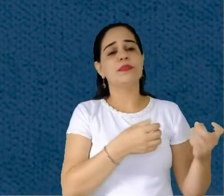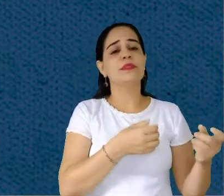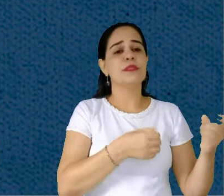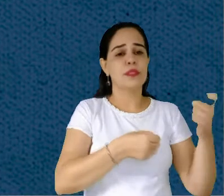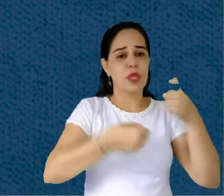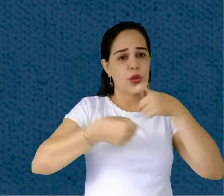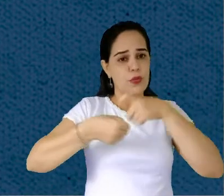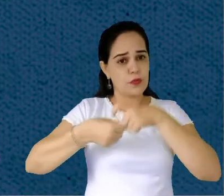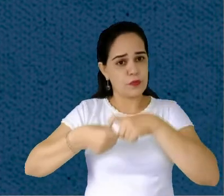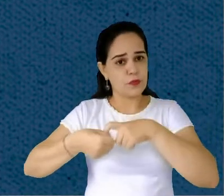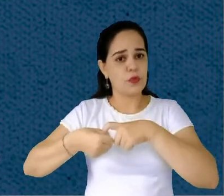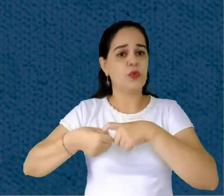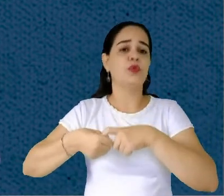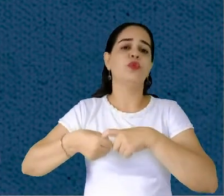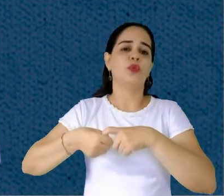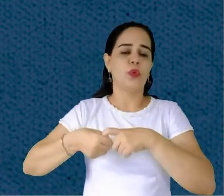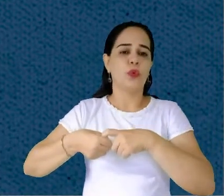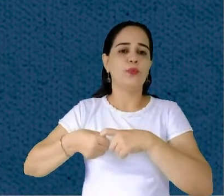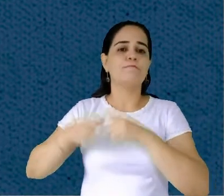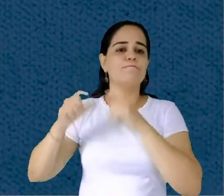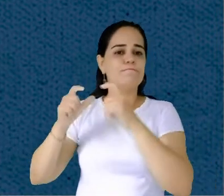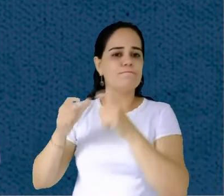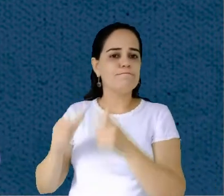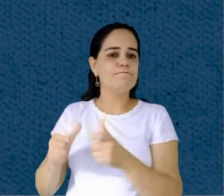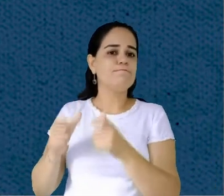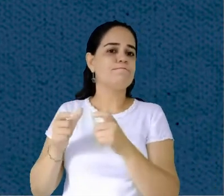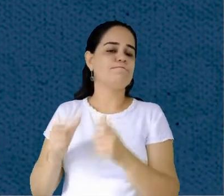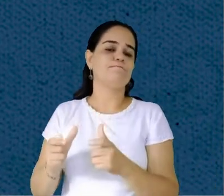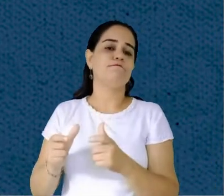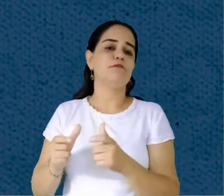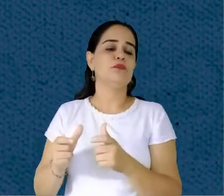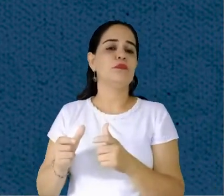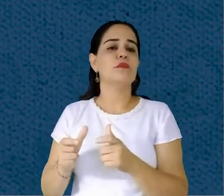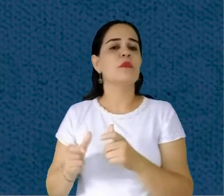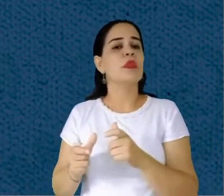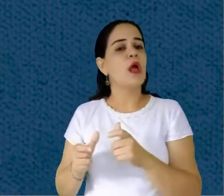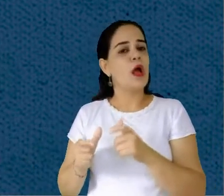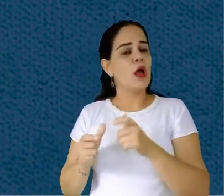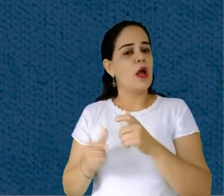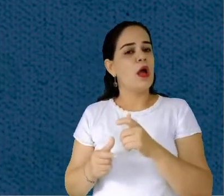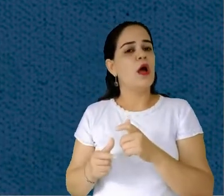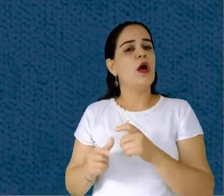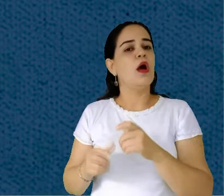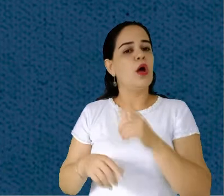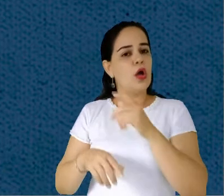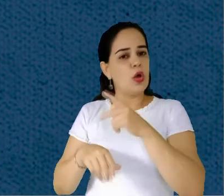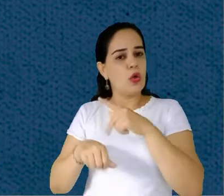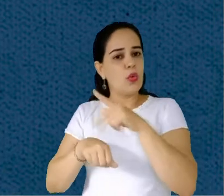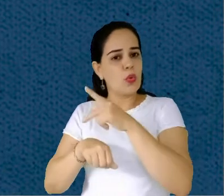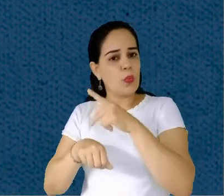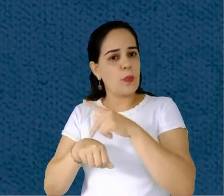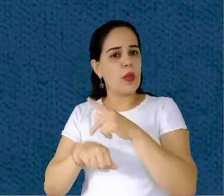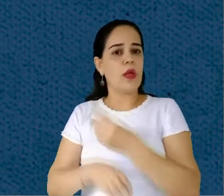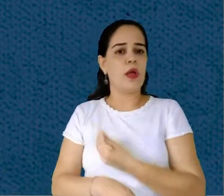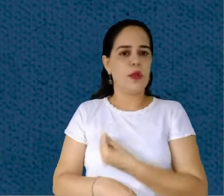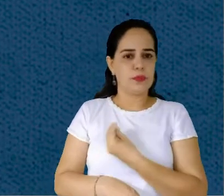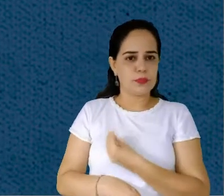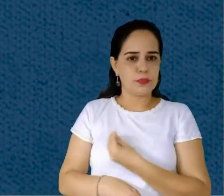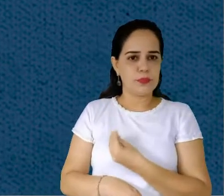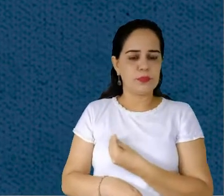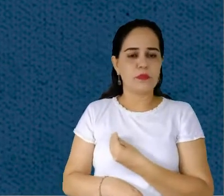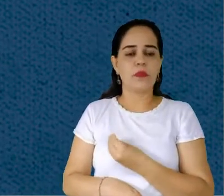levantaram o desterro contra ele e ele pôde voltar para a Turquia, onde estava